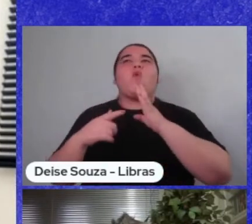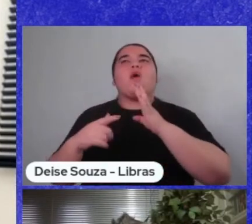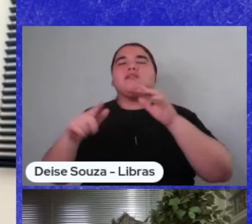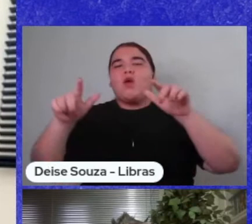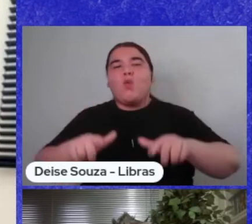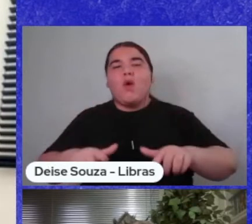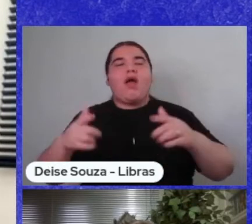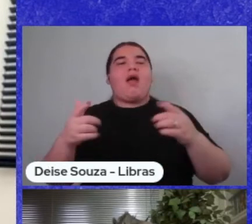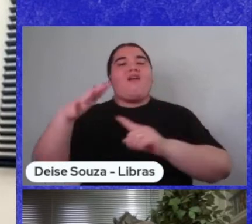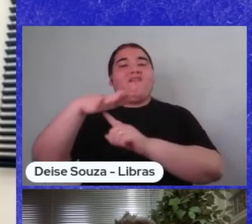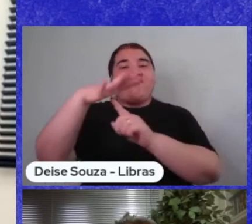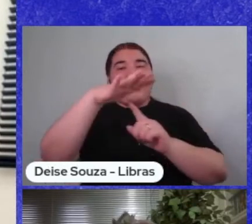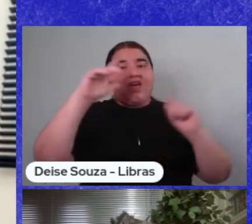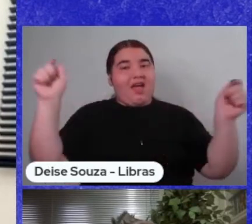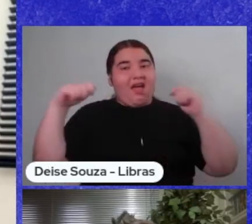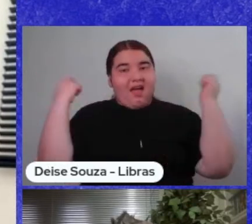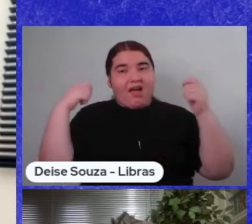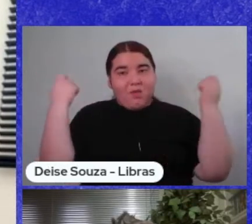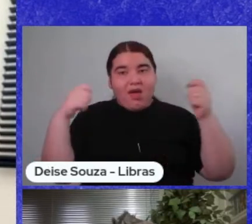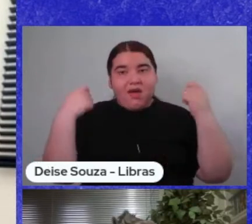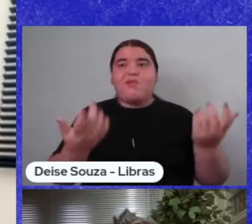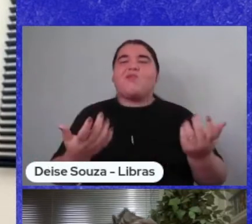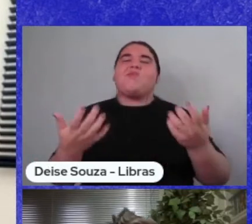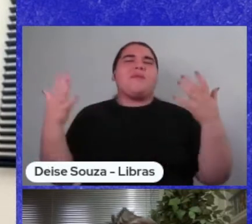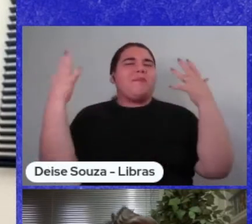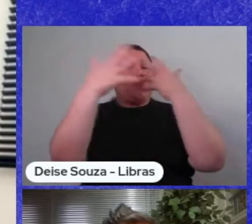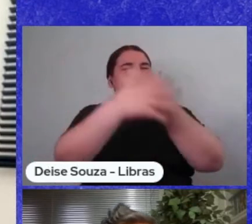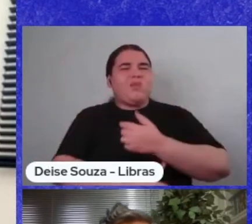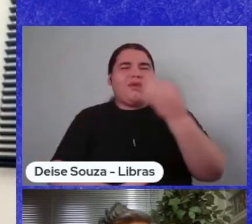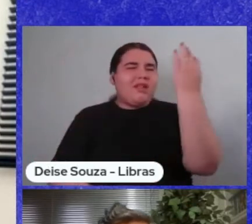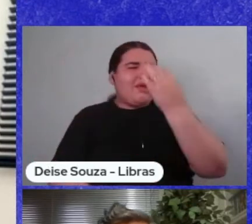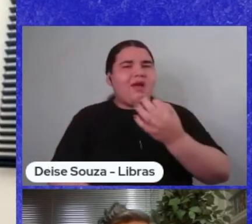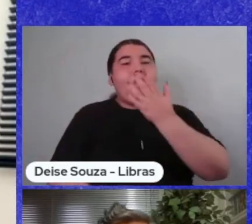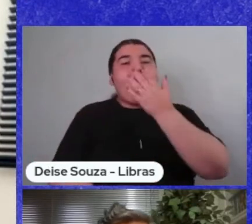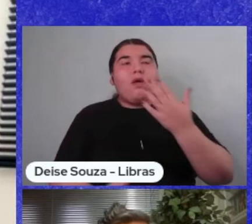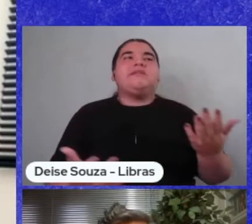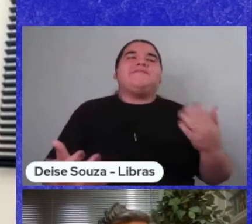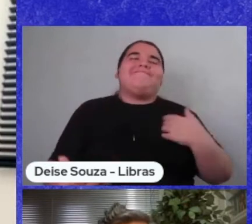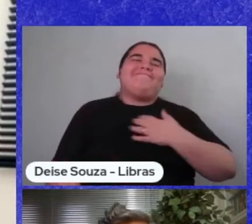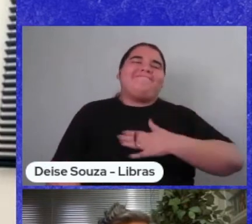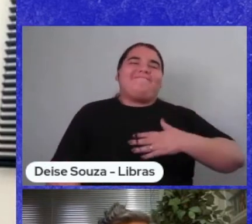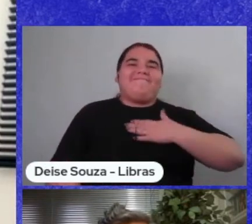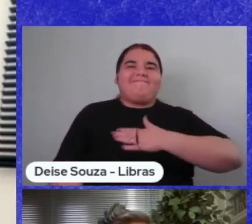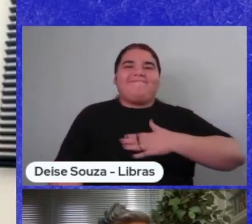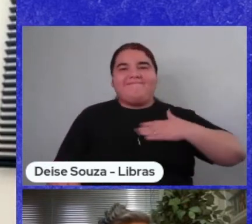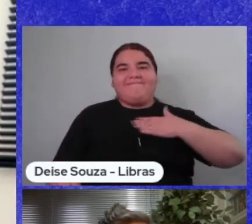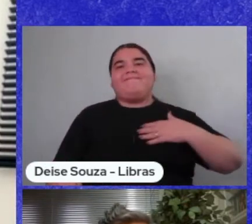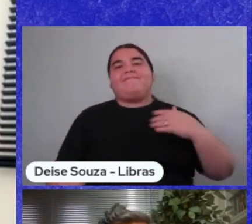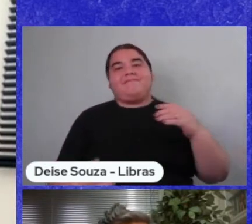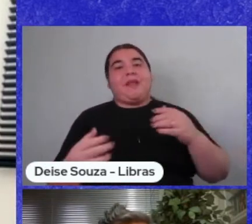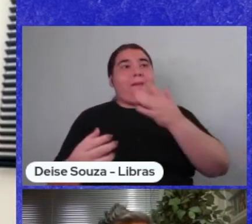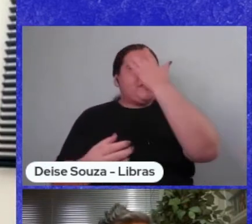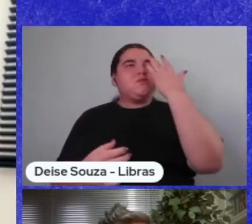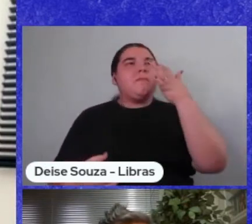Caruaru. Que lindo as cores. Então, isso para mim era muito gratificante, sabe? Ter essa resposta do público